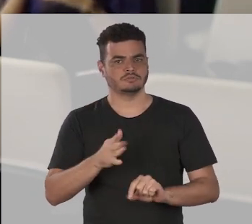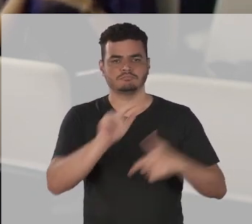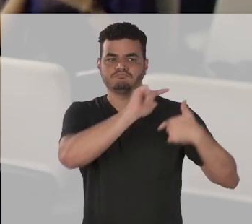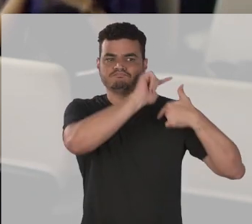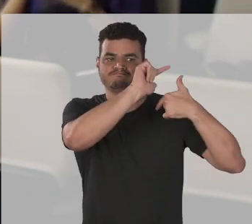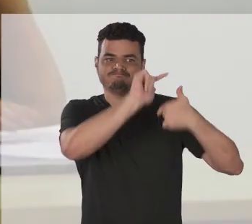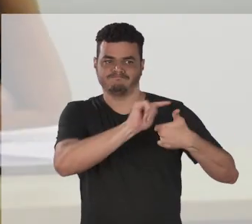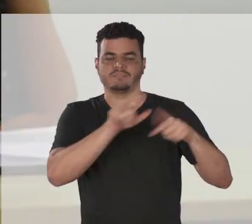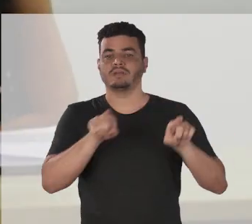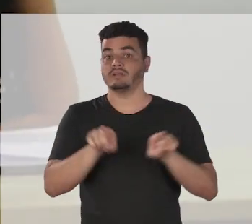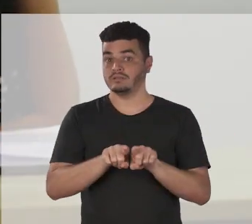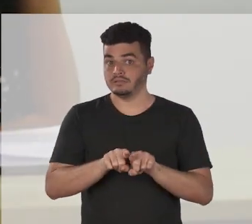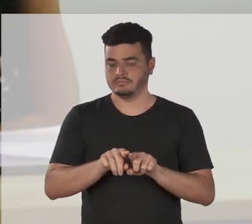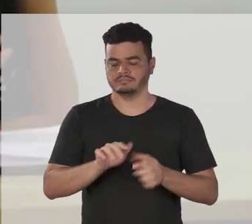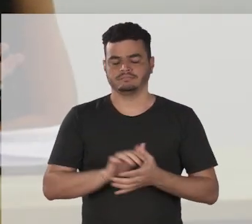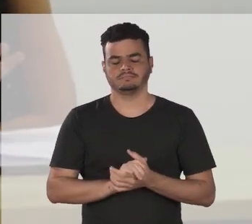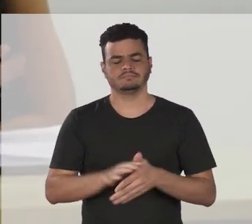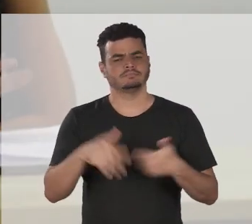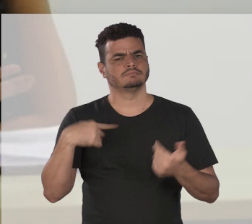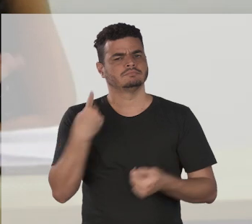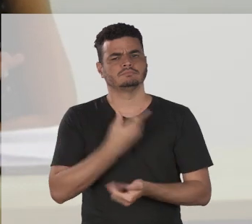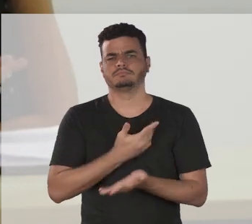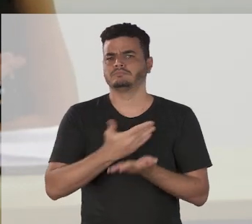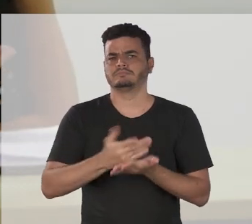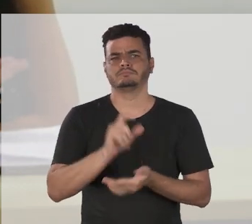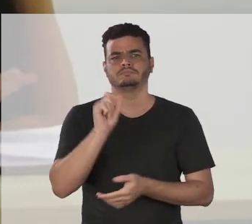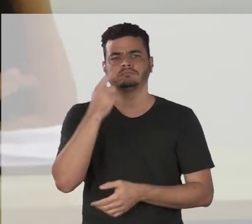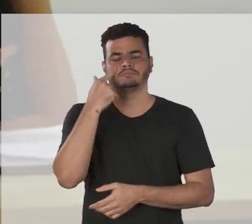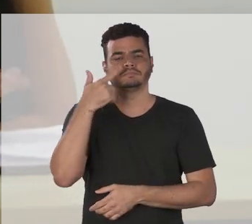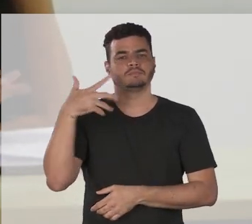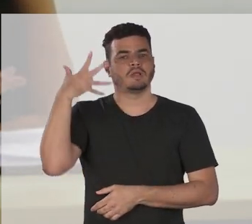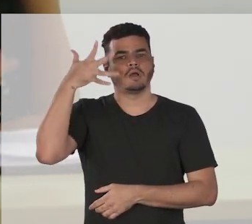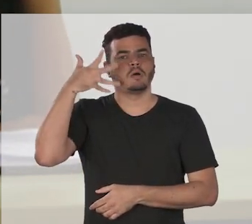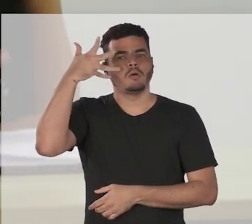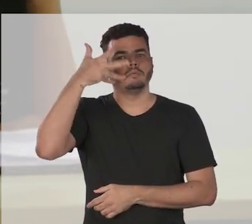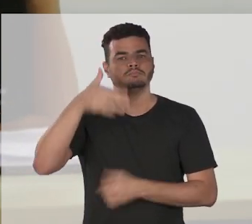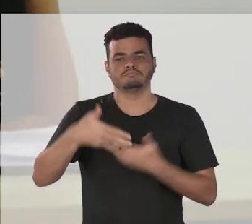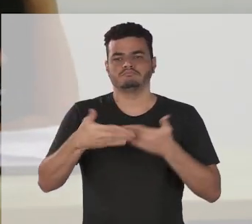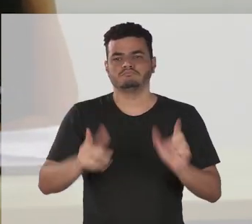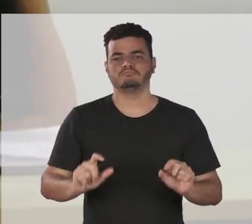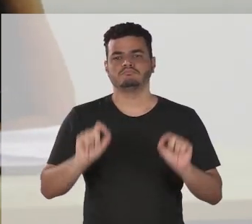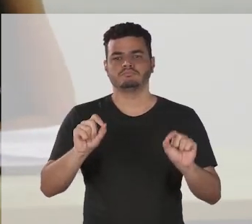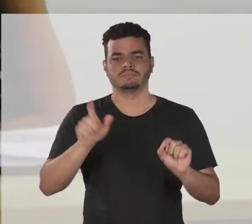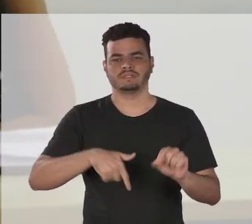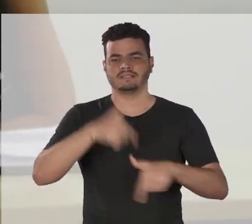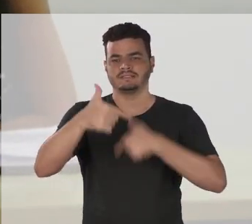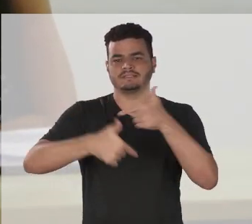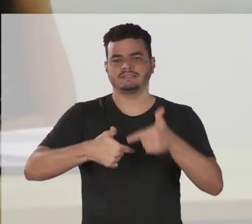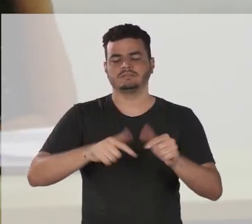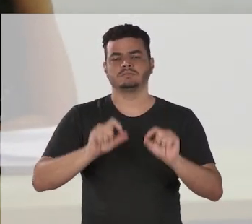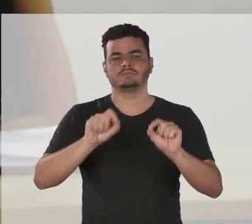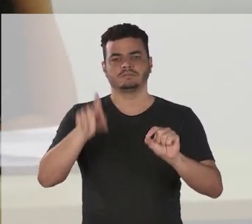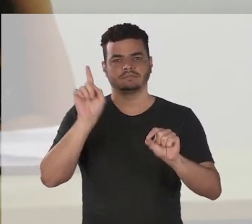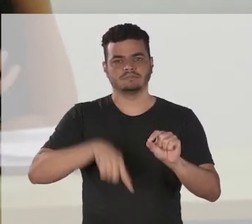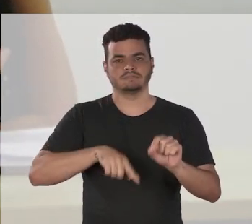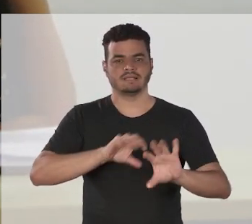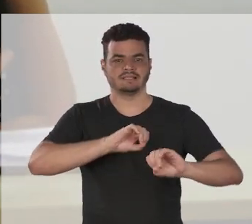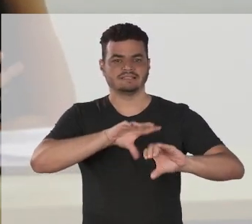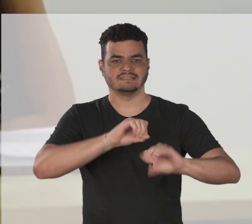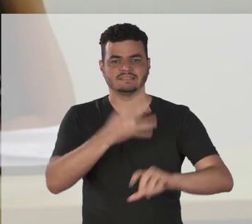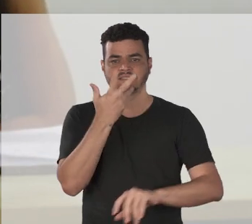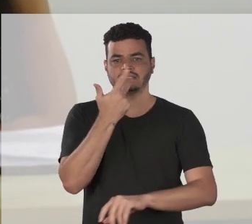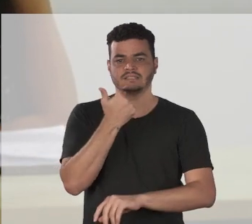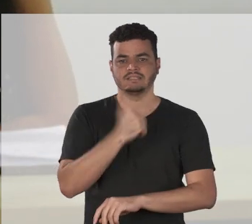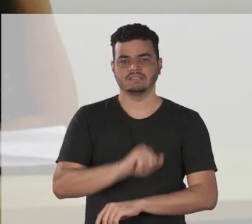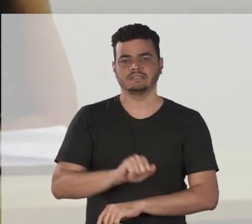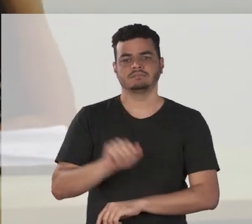que são mais tradicionais. Bom, para começar justamente essa conferência, que trata sobre o ensino da literatura infantil